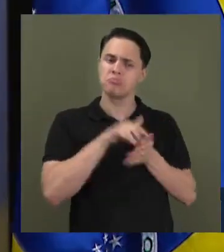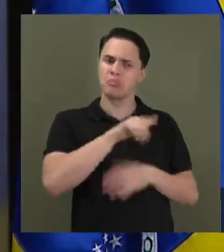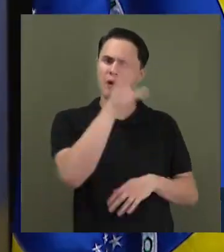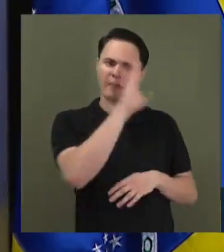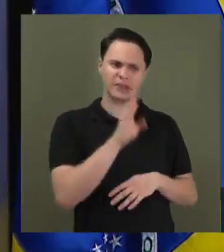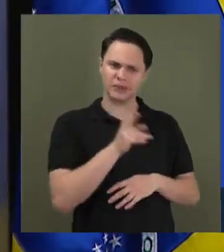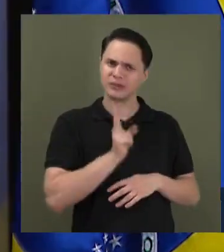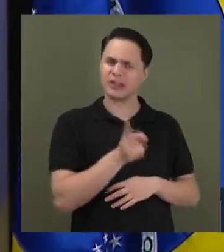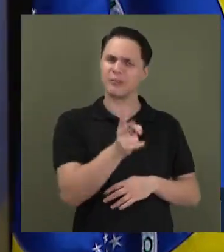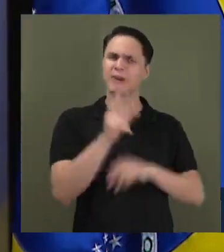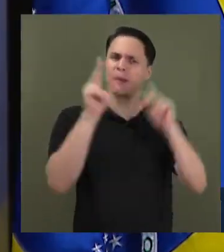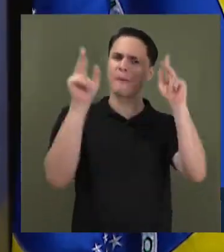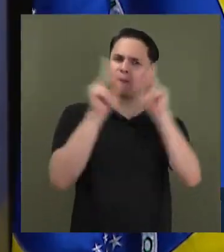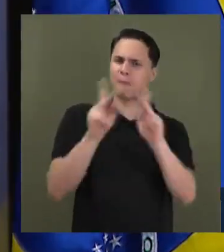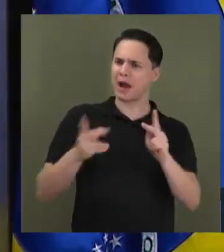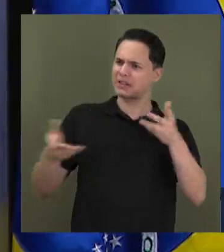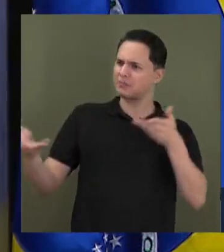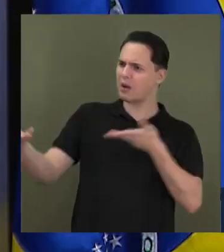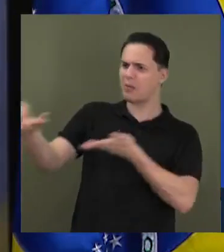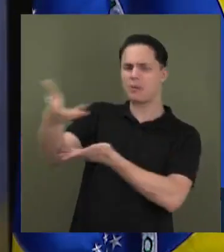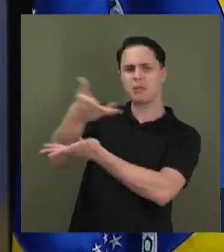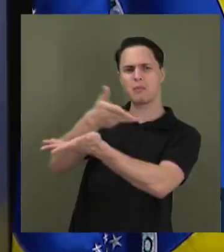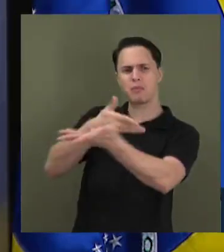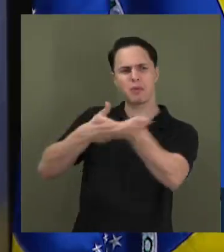confesso para o senhor que eu tive